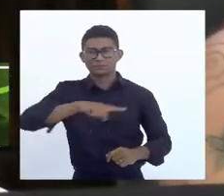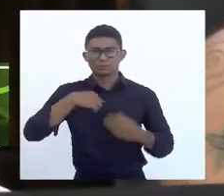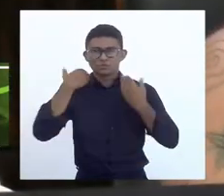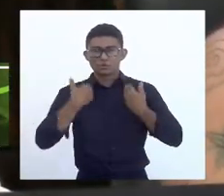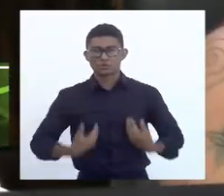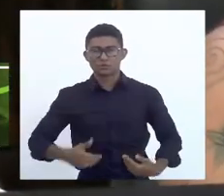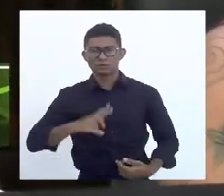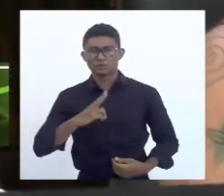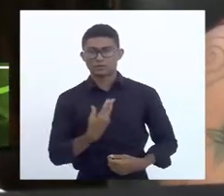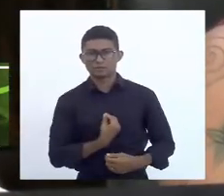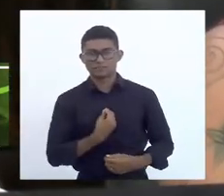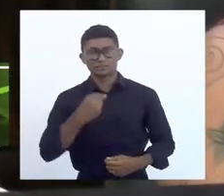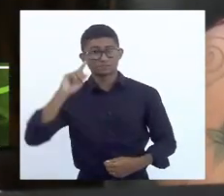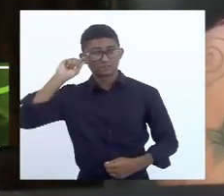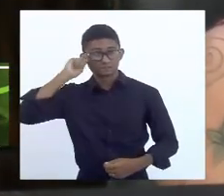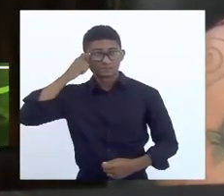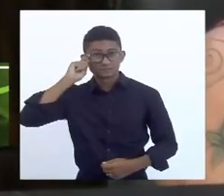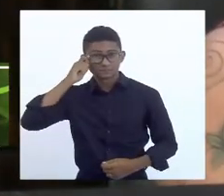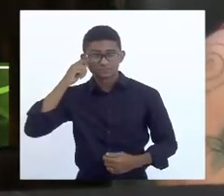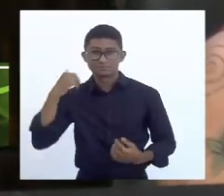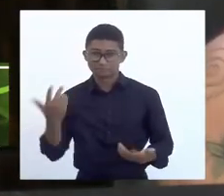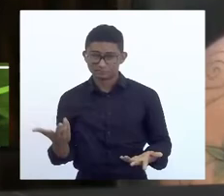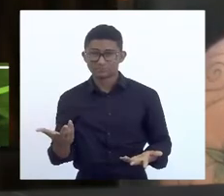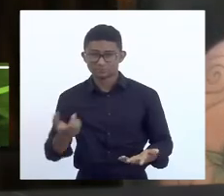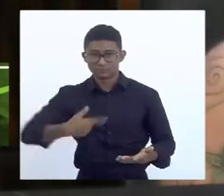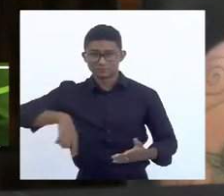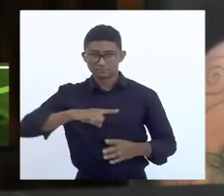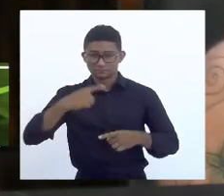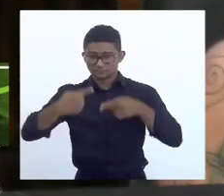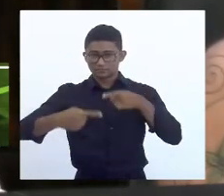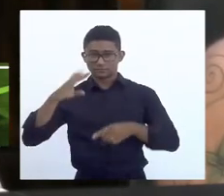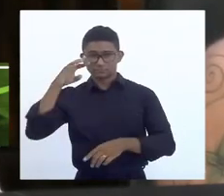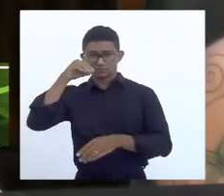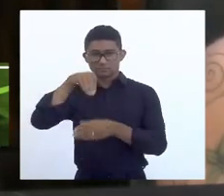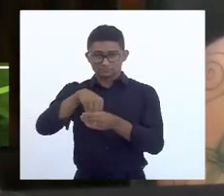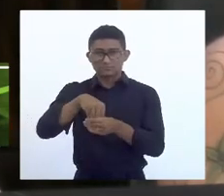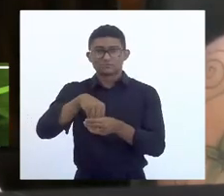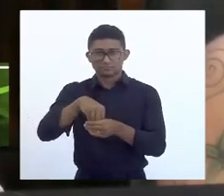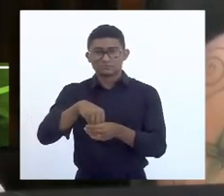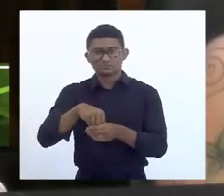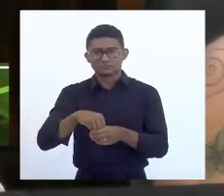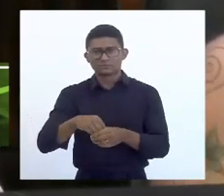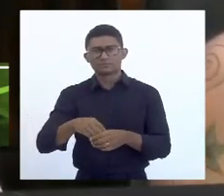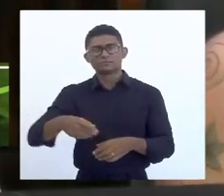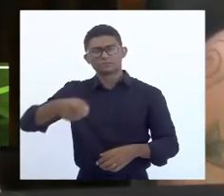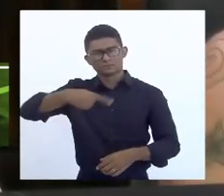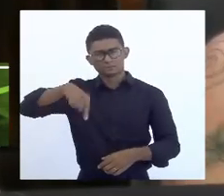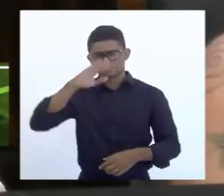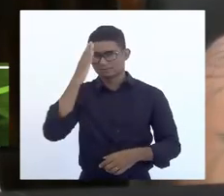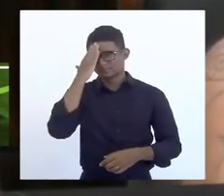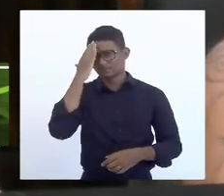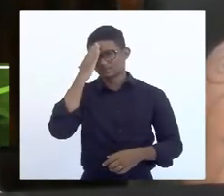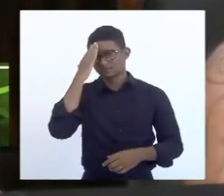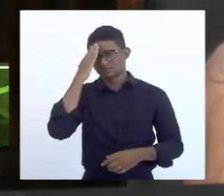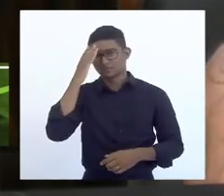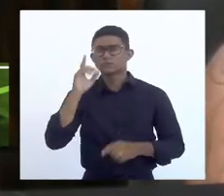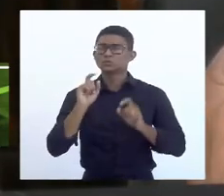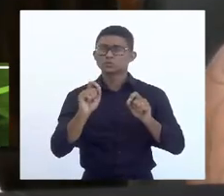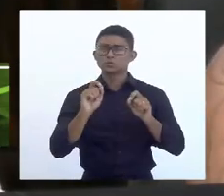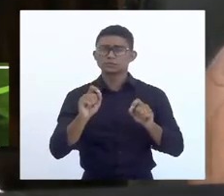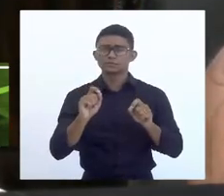de travesti preta ocupando o parlamento brasileiro. Que a gente sabe muito bem, se lá